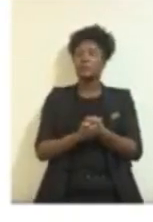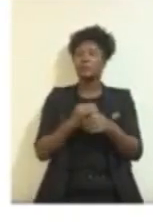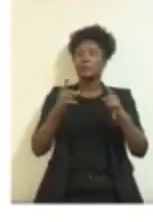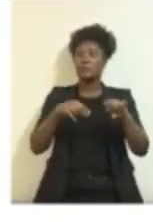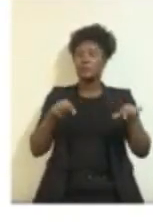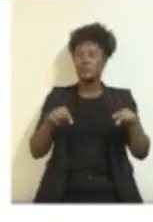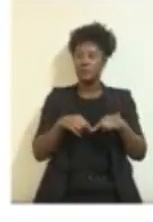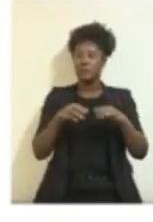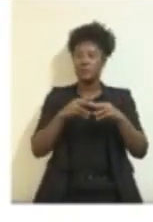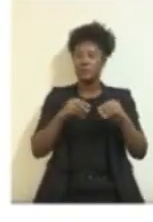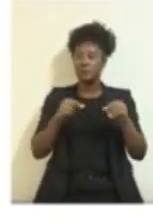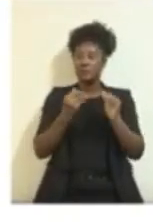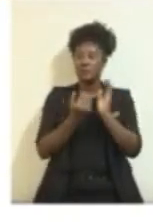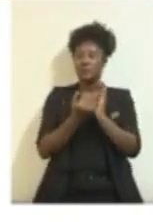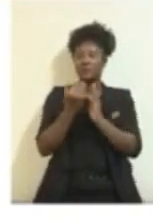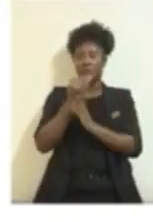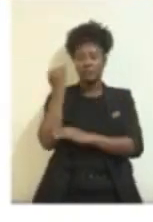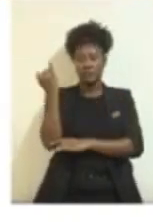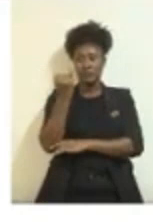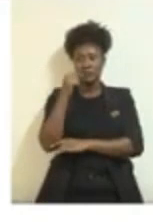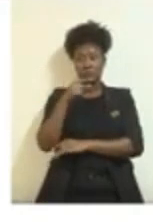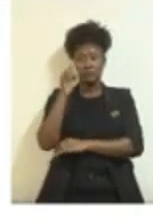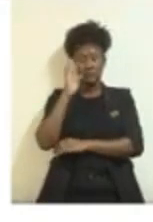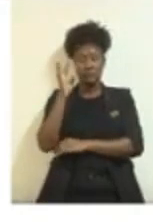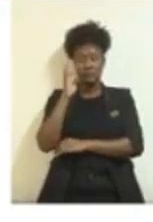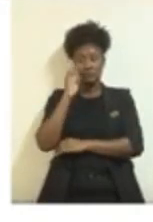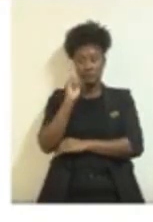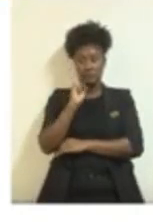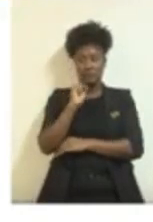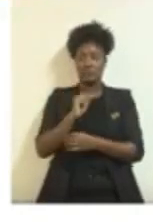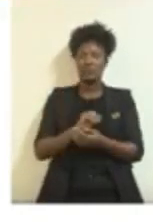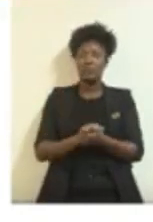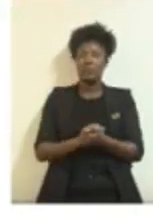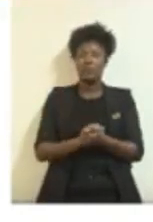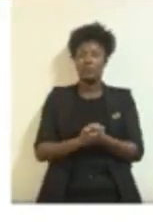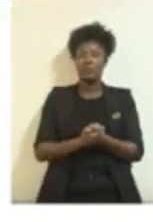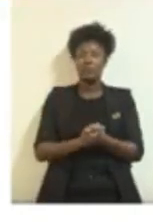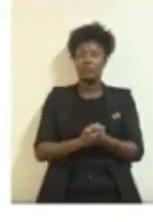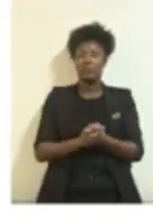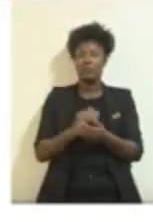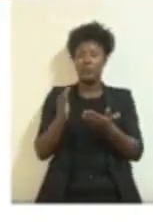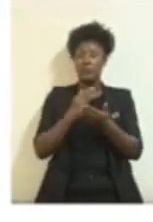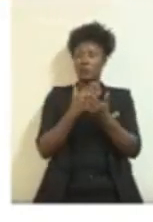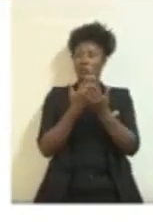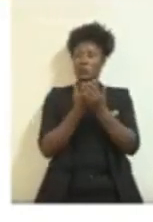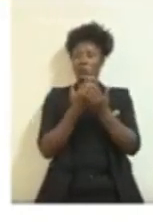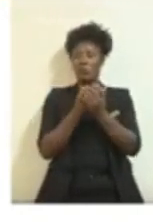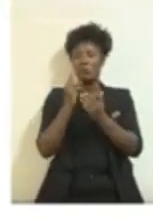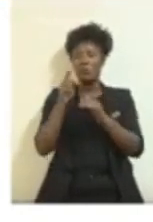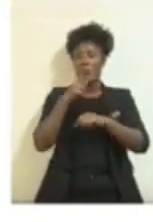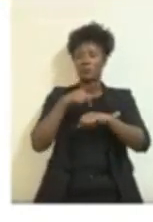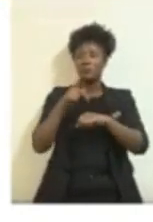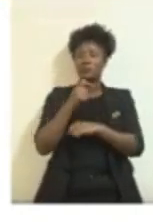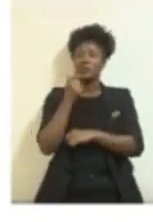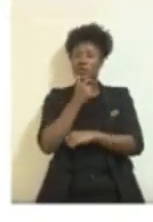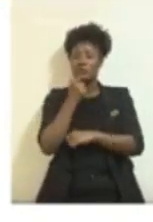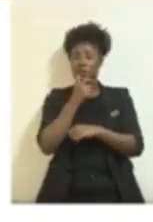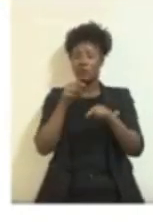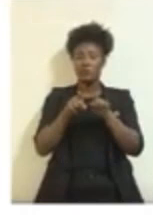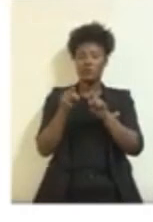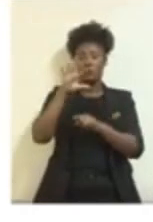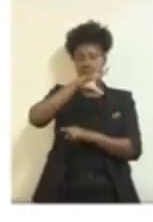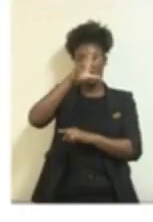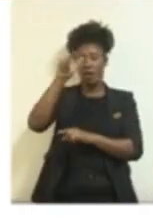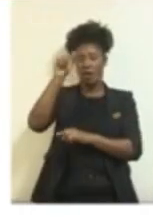serviços ecossistêmicos que você pode estar pensando. Artigo com dados da Inglaterra, da África do Sul, de poucos anos atrás. Então, o